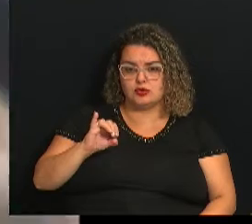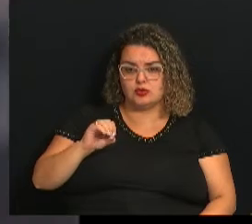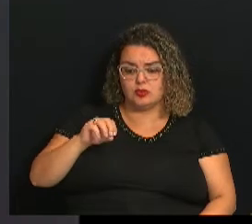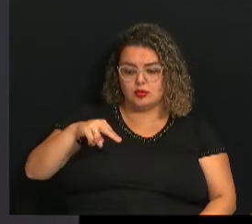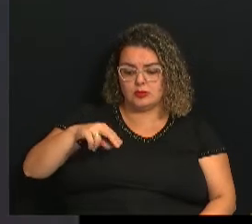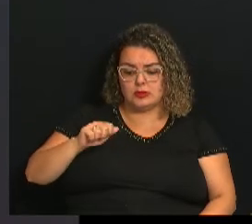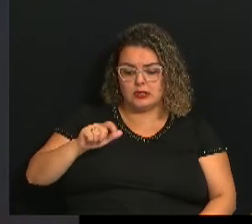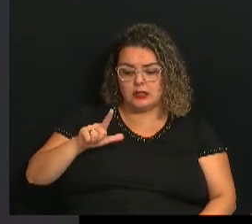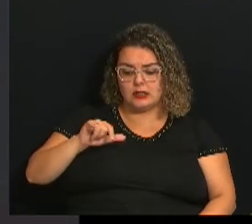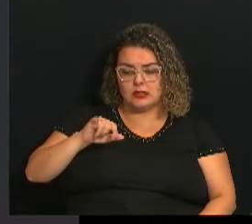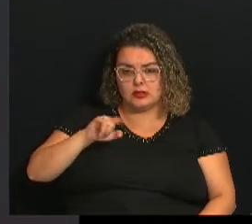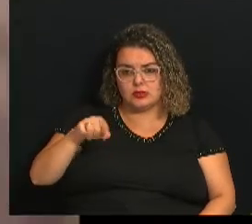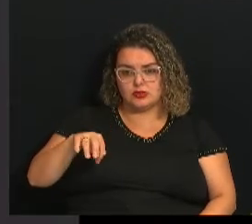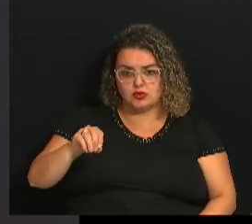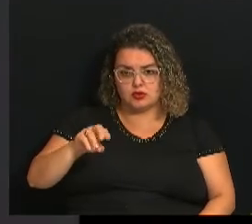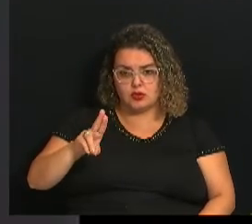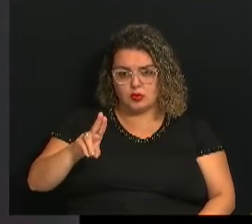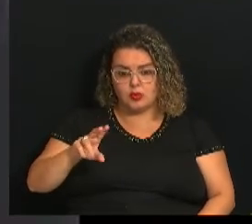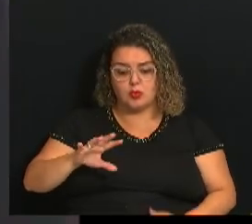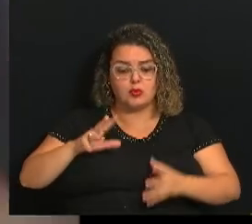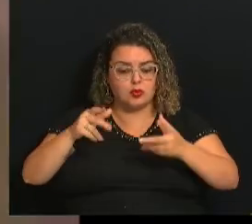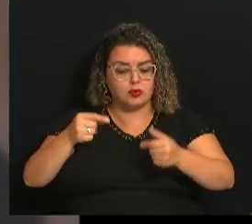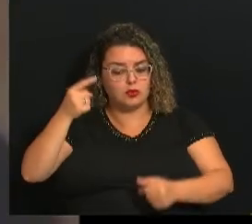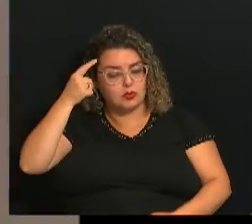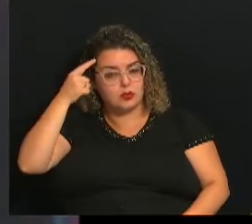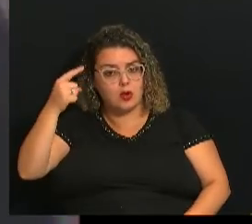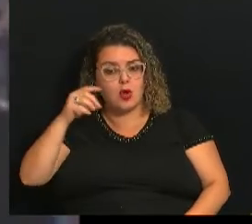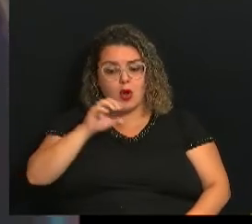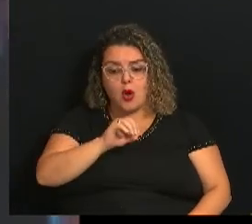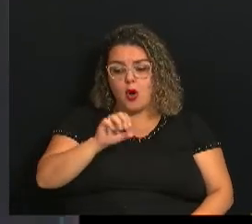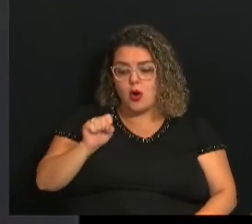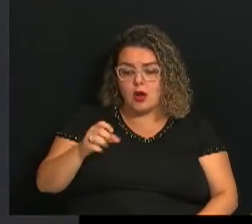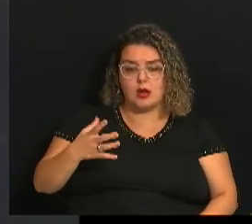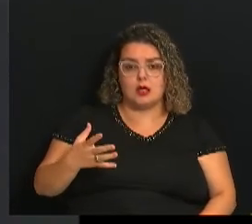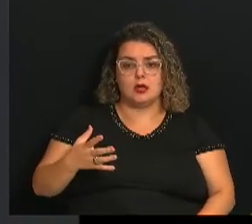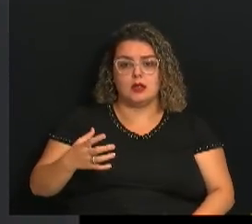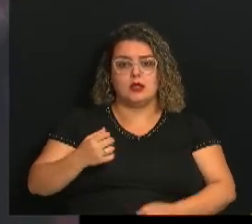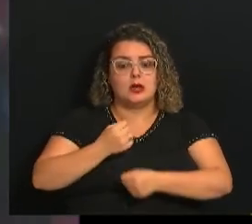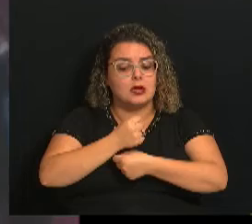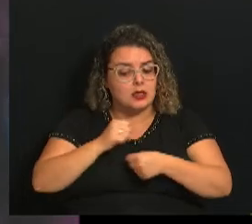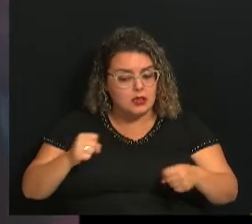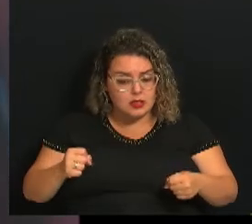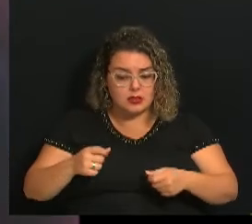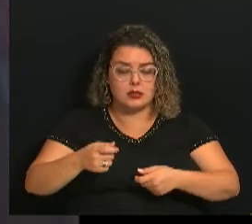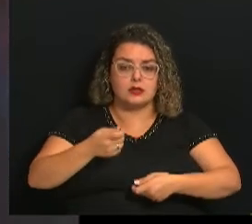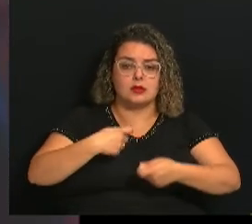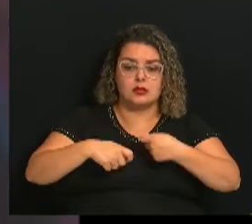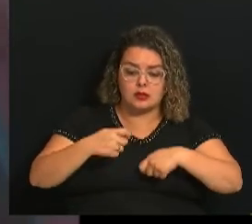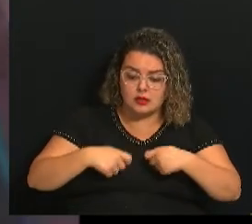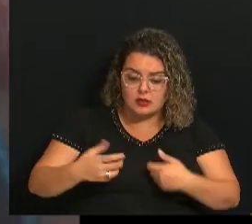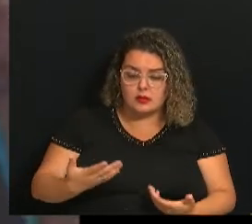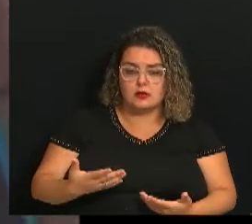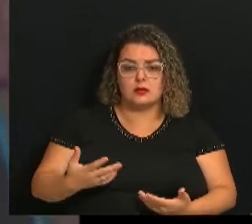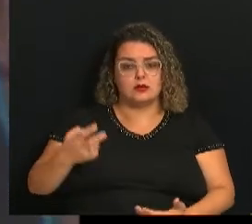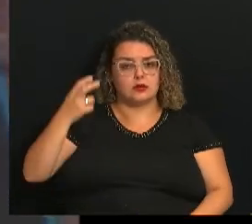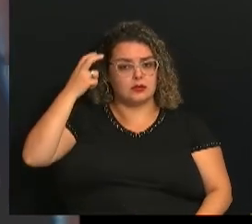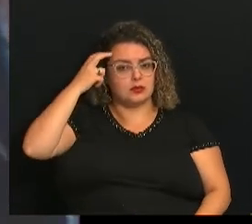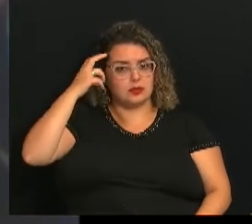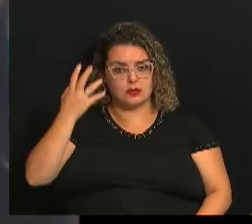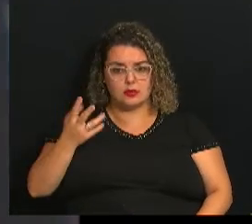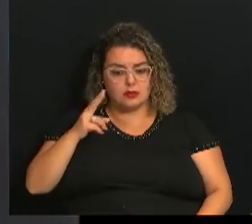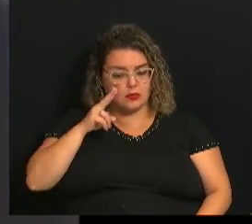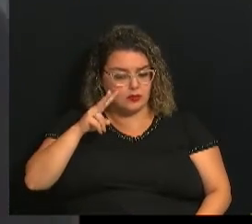construiu toda uma ideia de que são as OSs as grandes realizadoras da gestão de cultura. Basta olhar